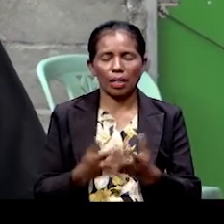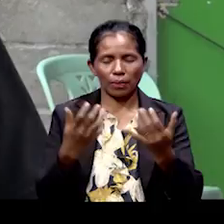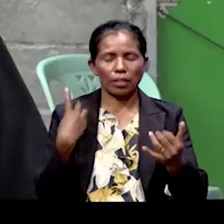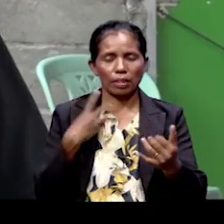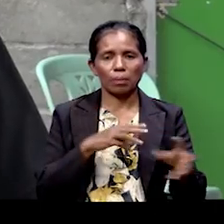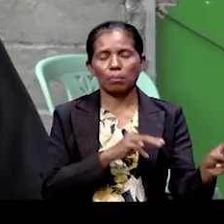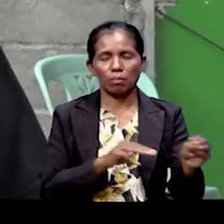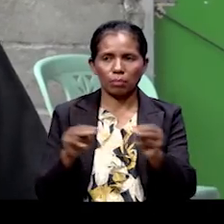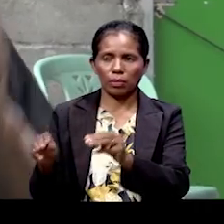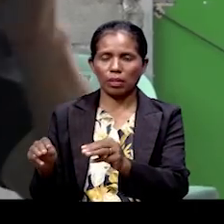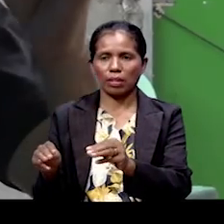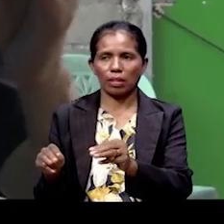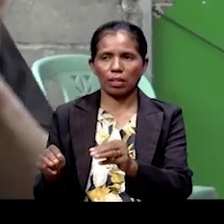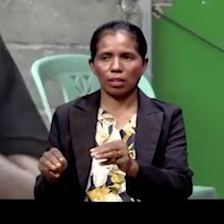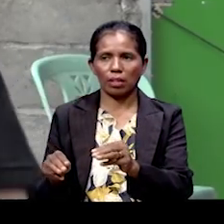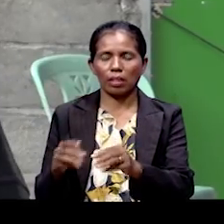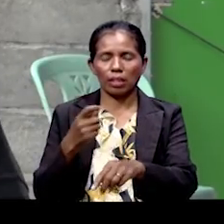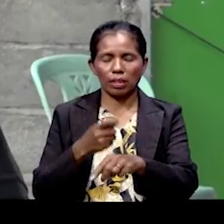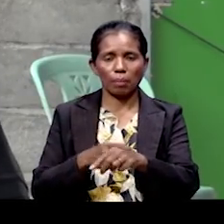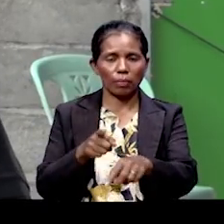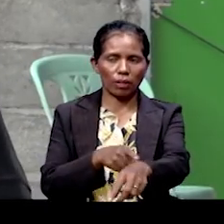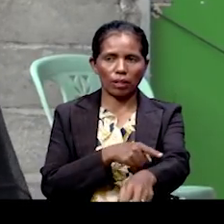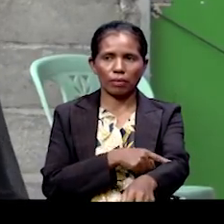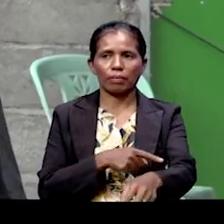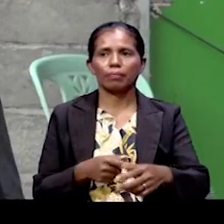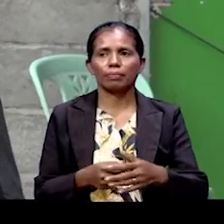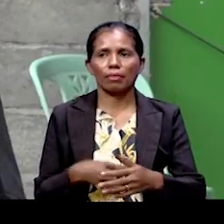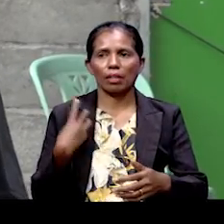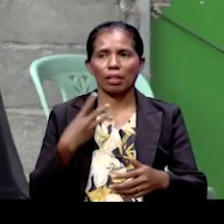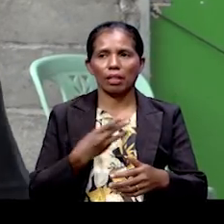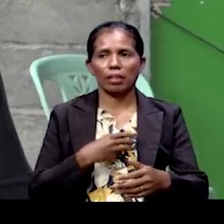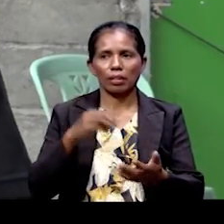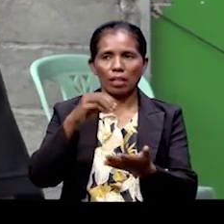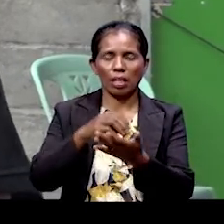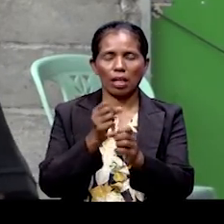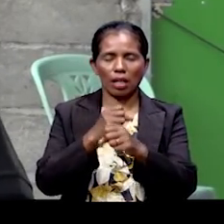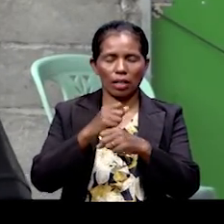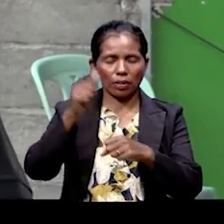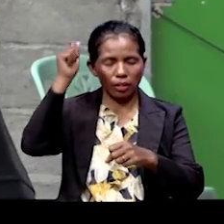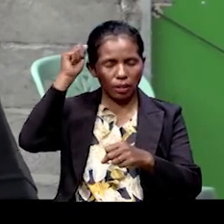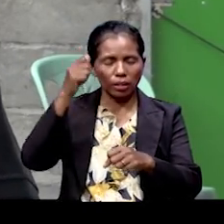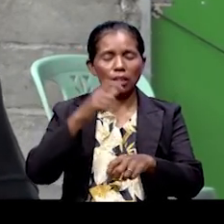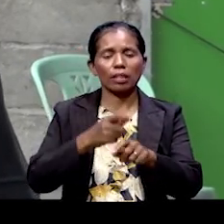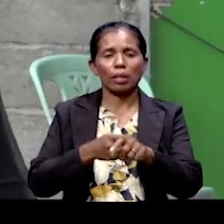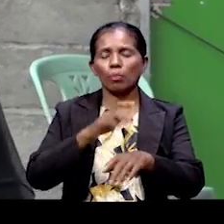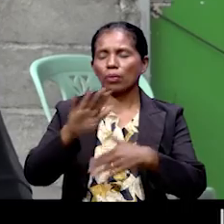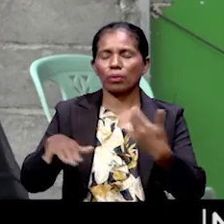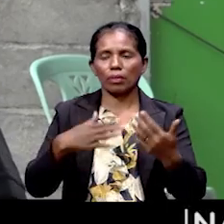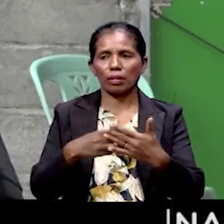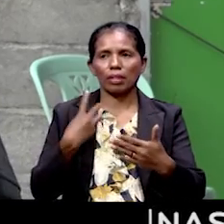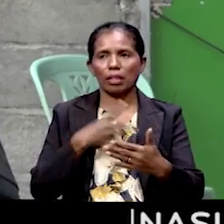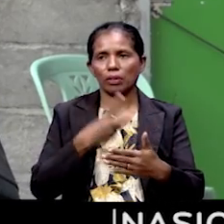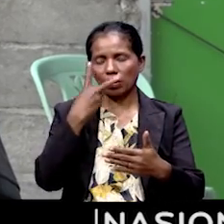afiliação, é porque durante tempo naro, ita consegue halo análise da situação tomak. Ita hode